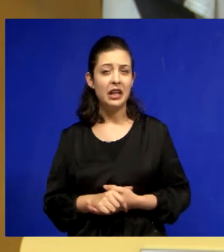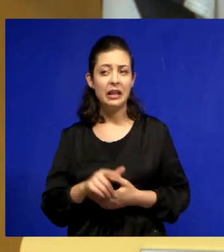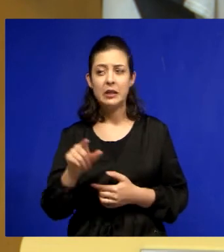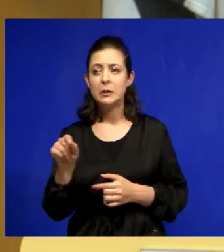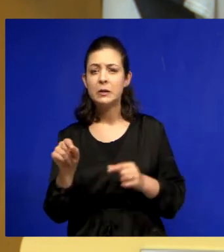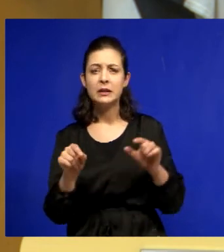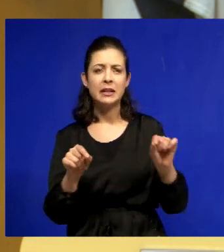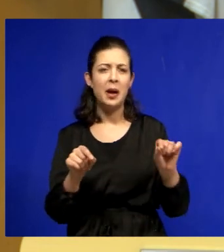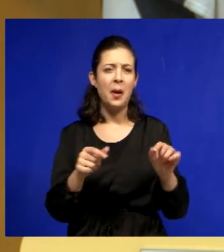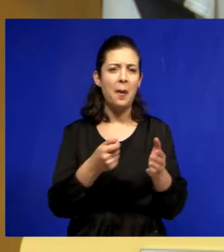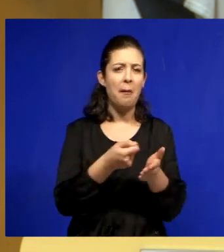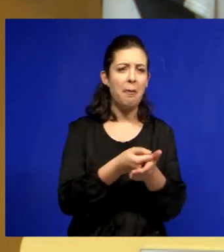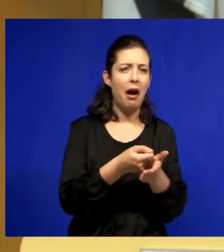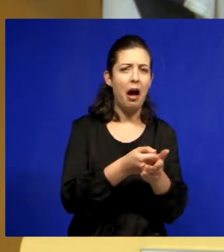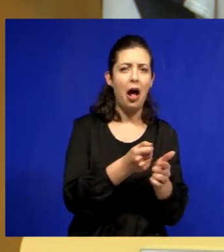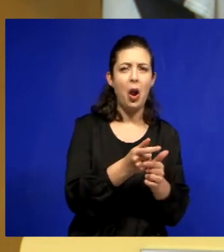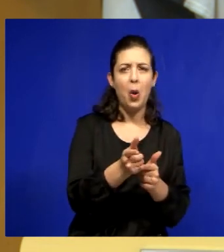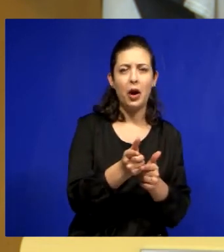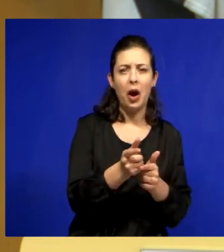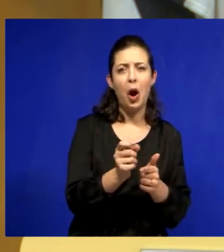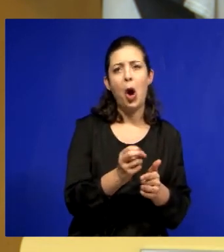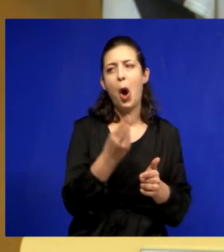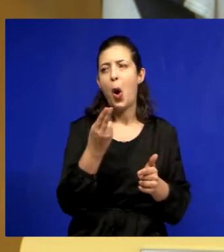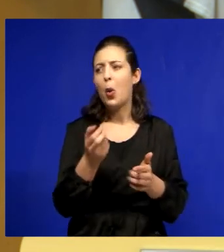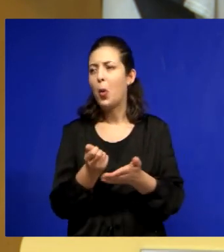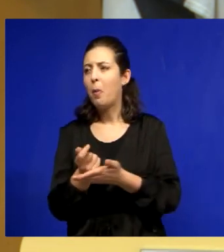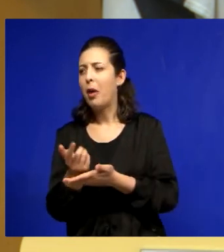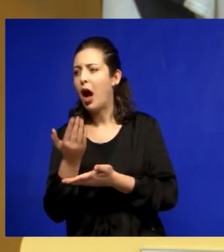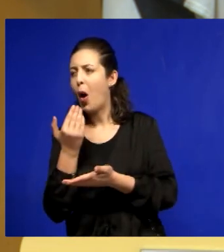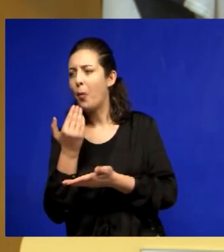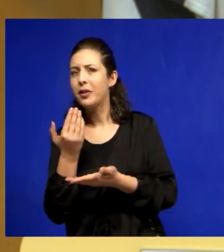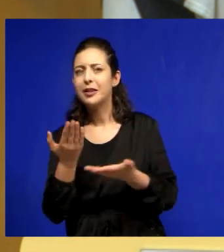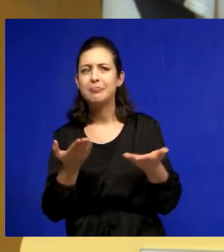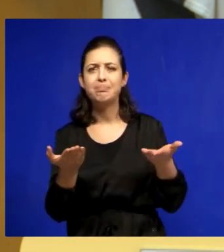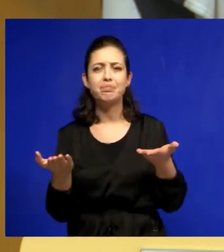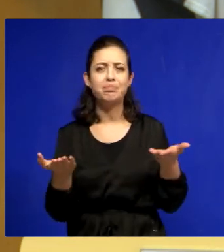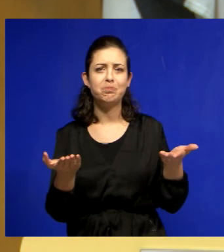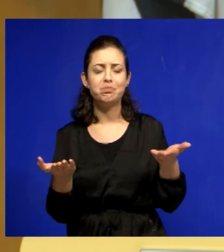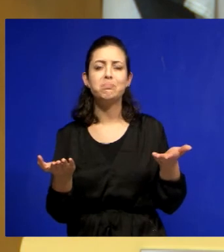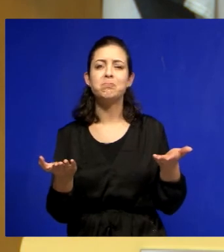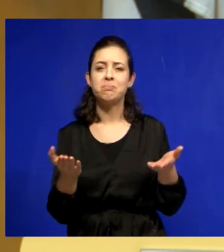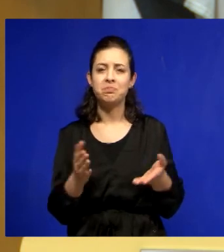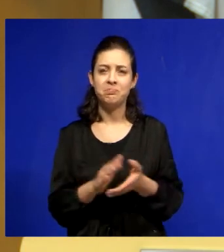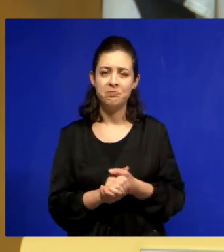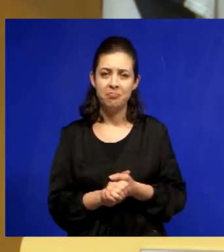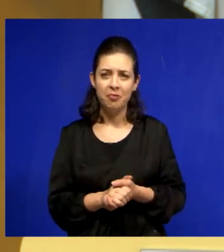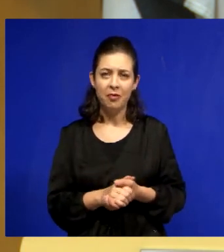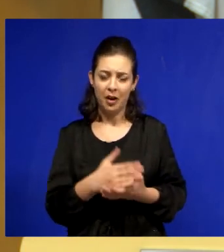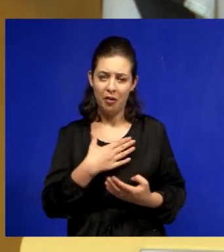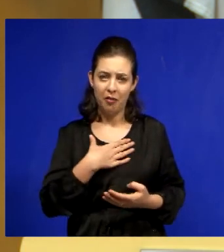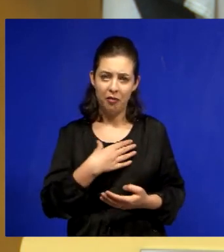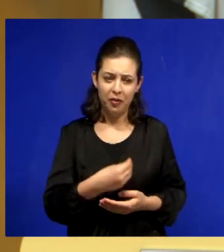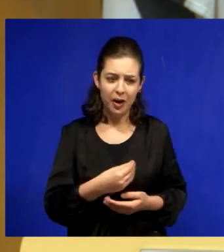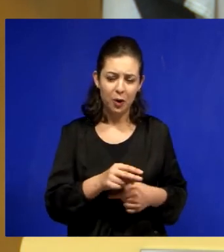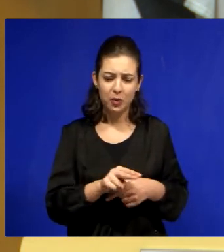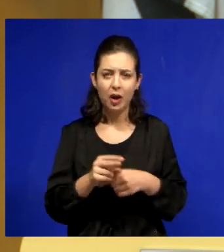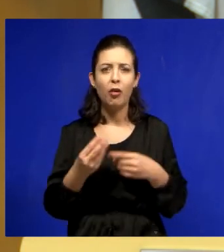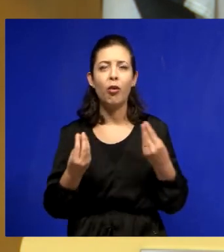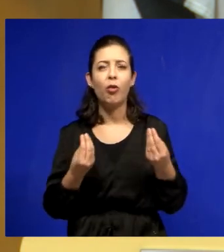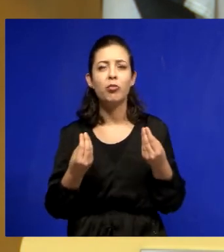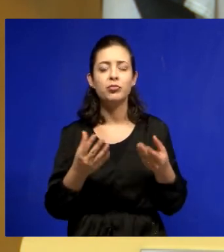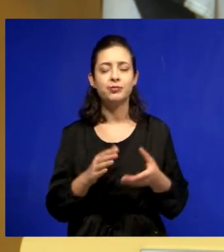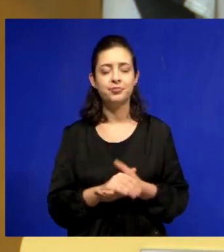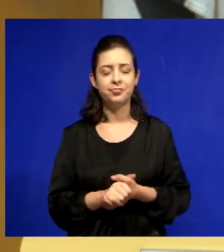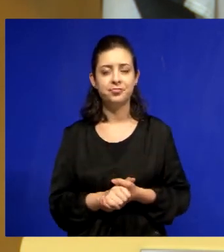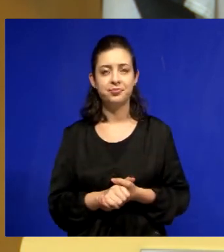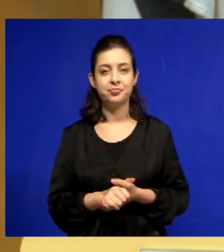entre pagar aluguel ou comprar alimentação para os seus filhos comprar a alimentação para